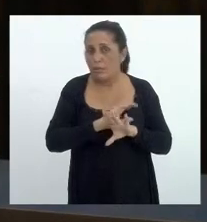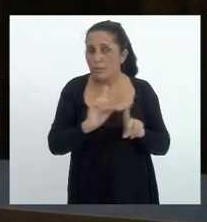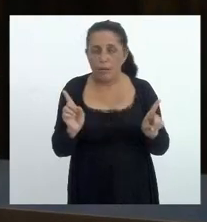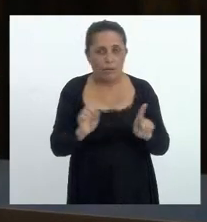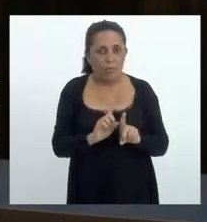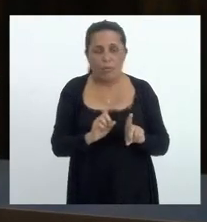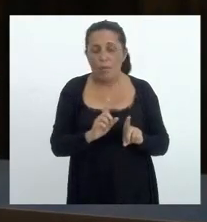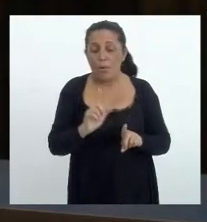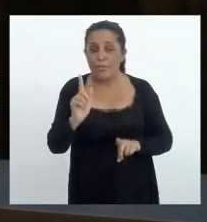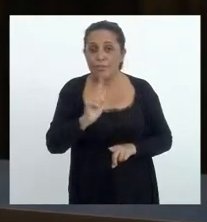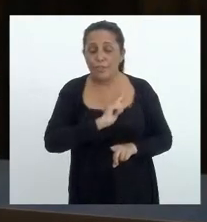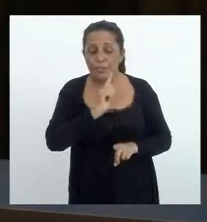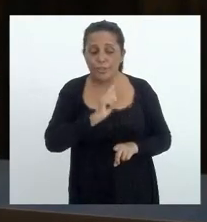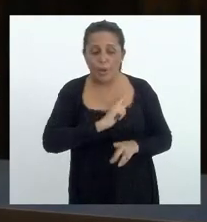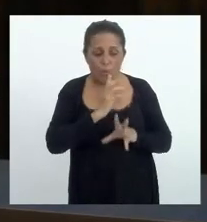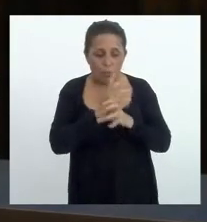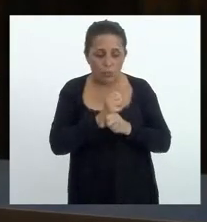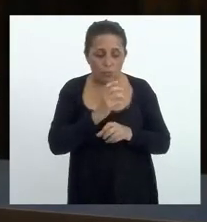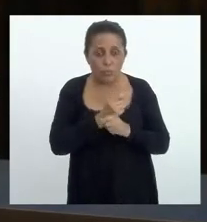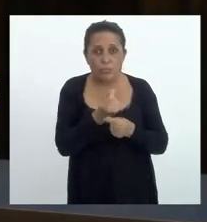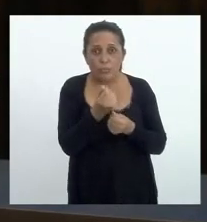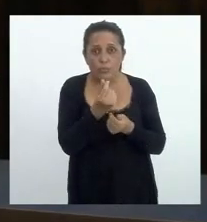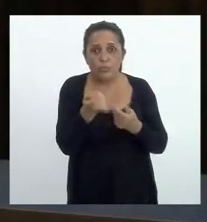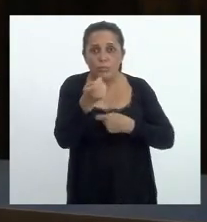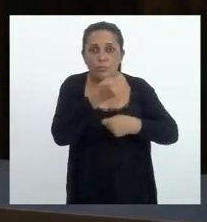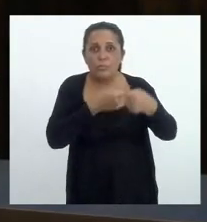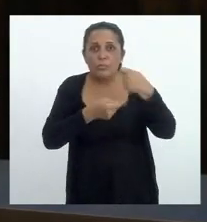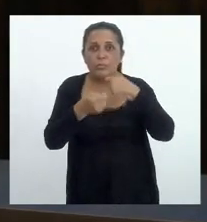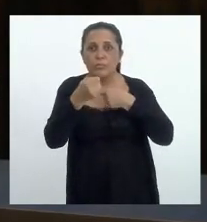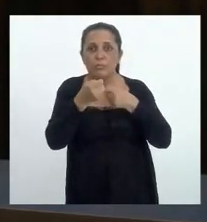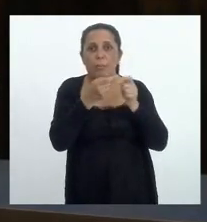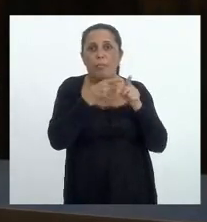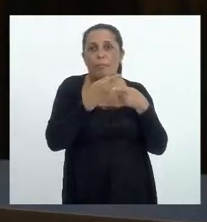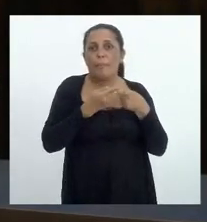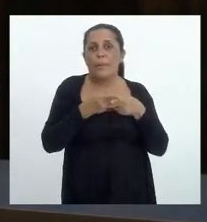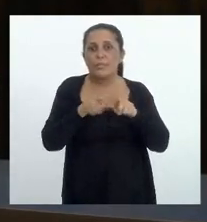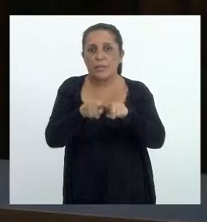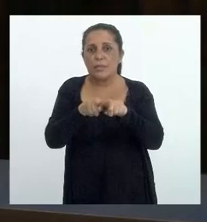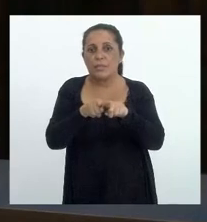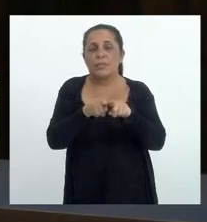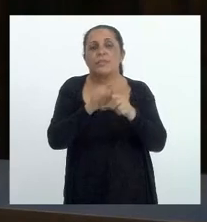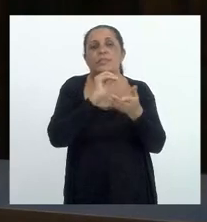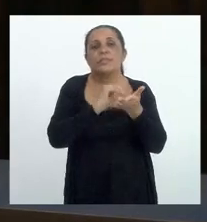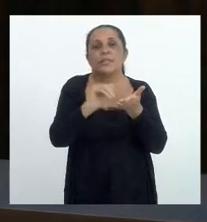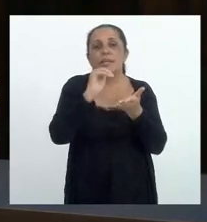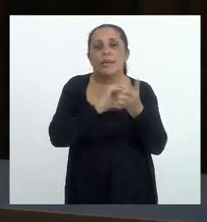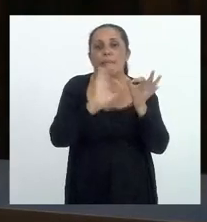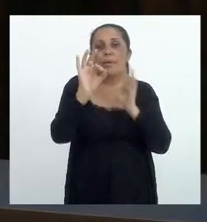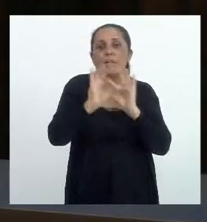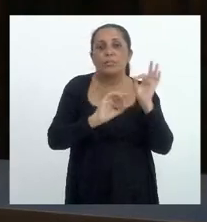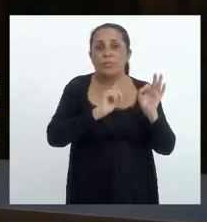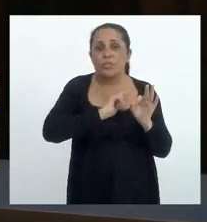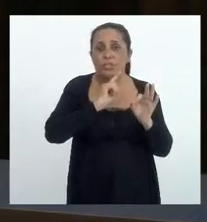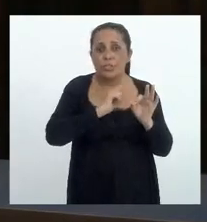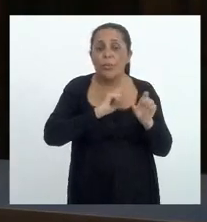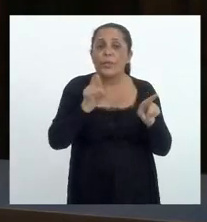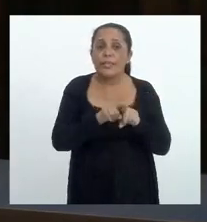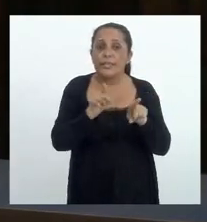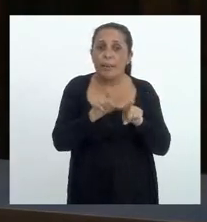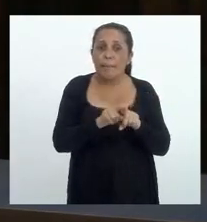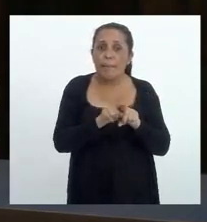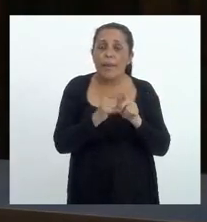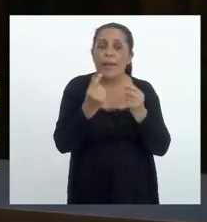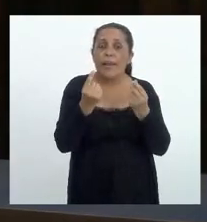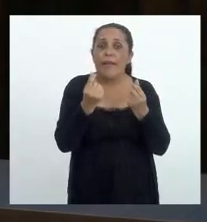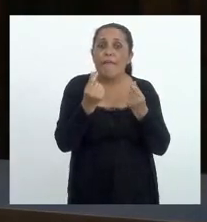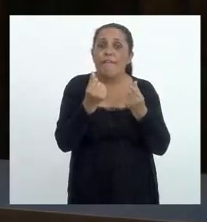toda a gestão orçamentária e financeira que foi feita na parceria da Secretaria de Planejamento e Gestão com a Secretaria de Fazenda, que